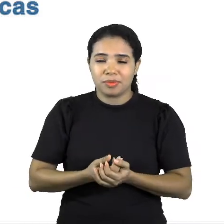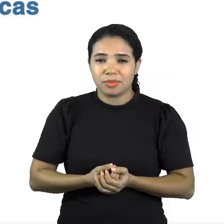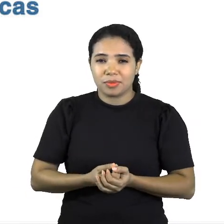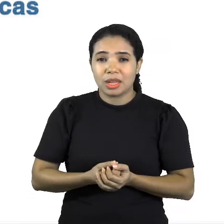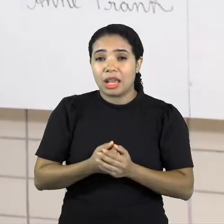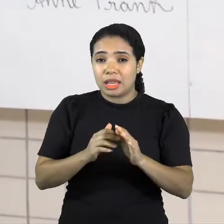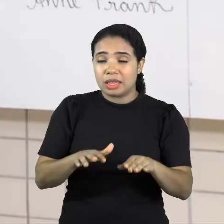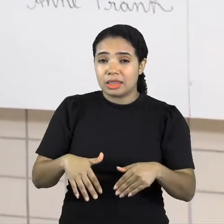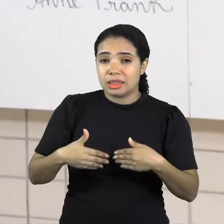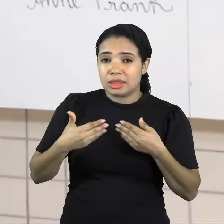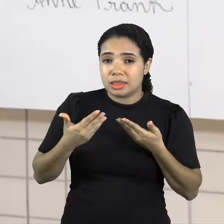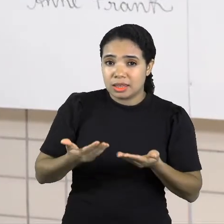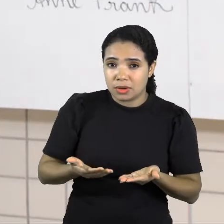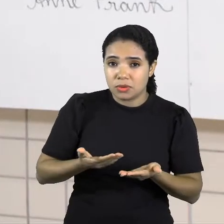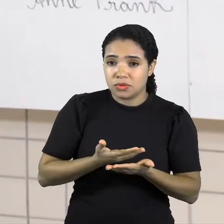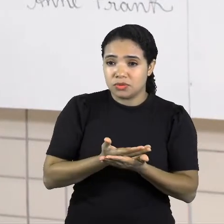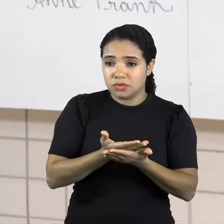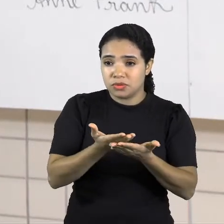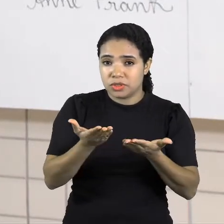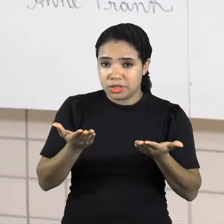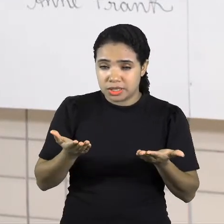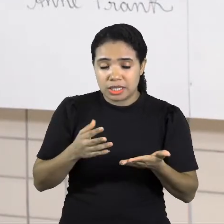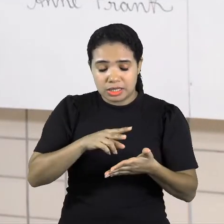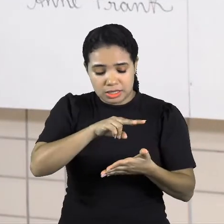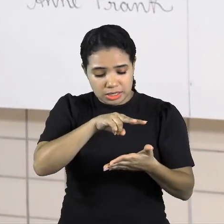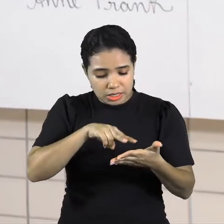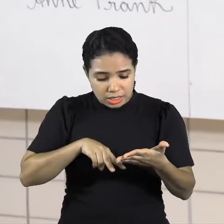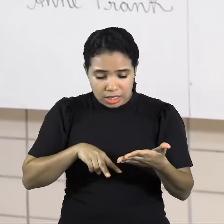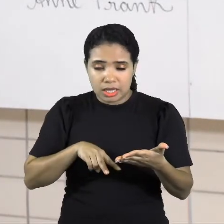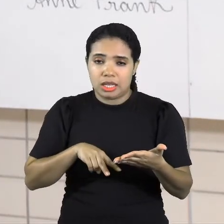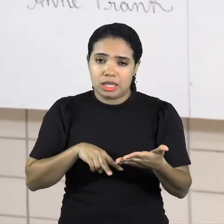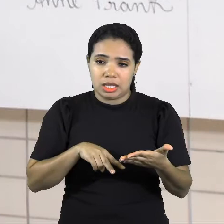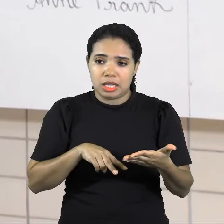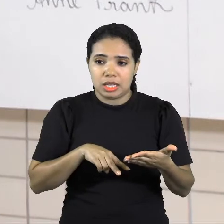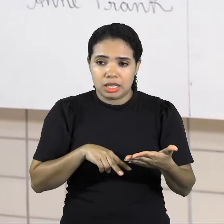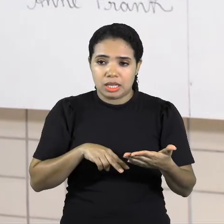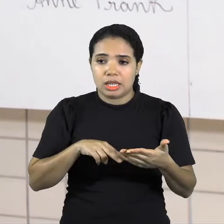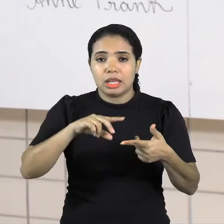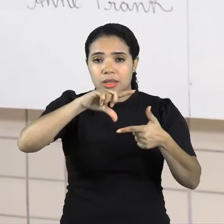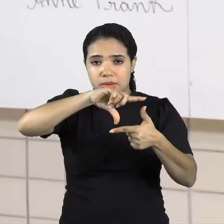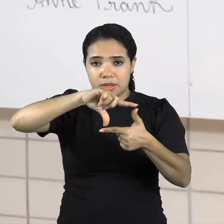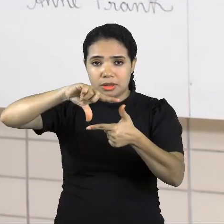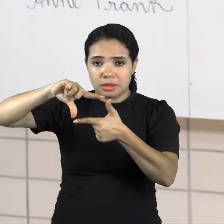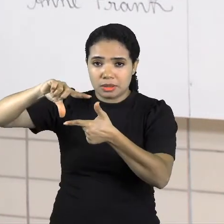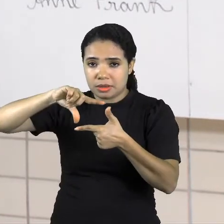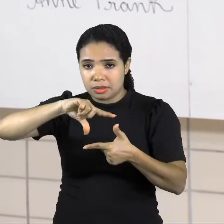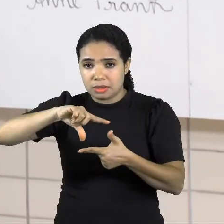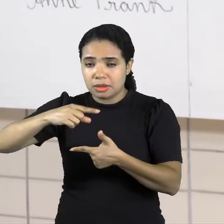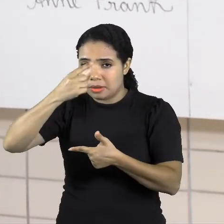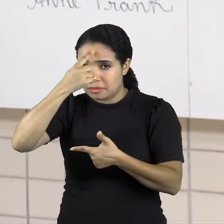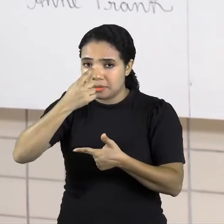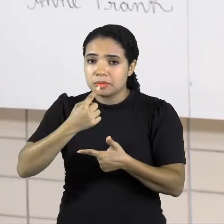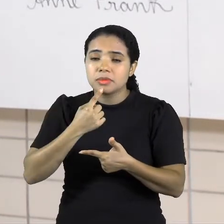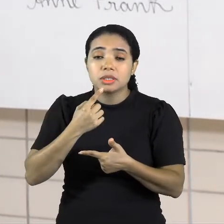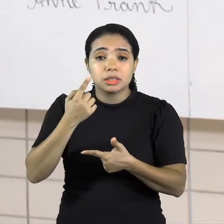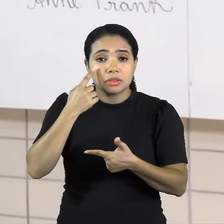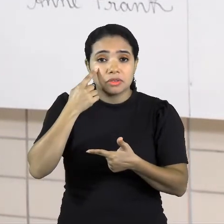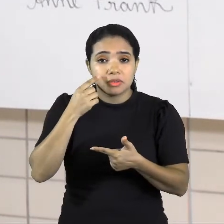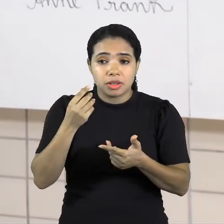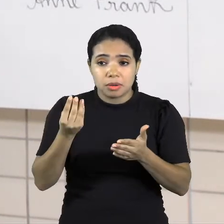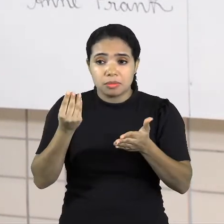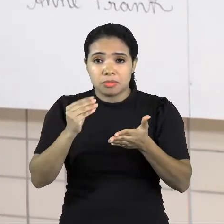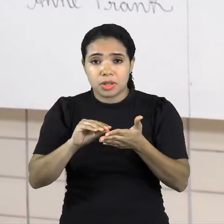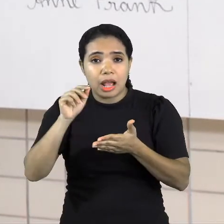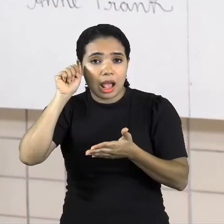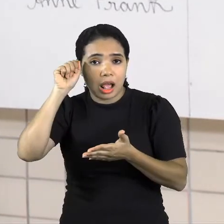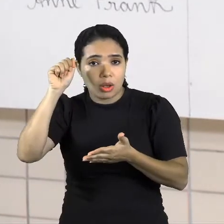Então, assim, vocês quando lerem lá esse diário em quadrinhos, vocês vão ver no prefácio, os autores